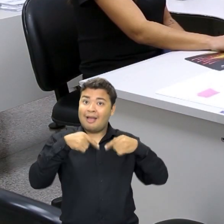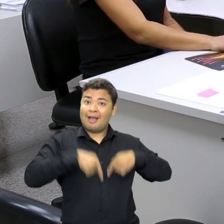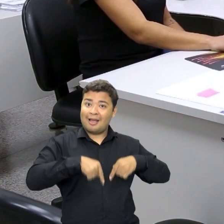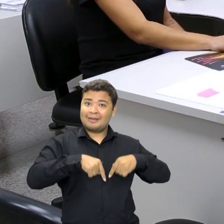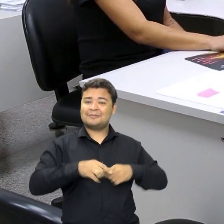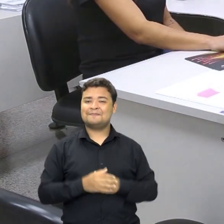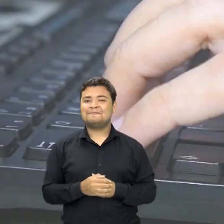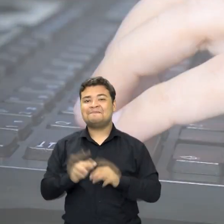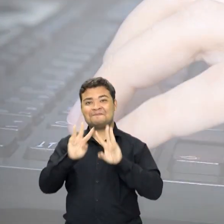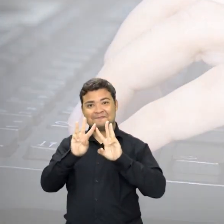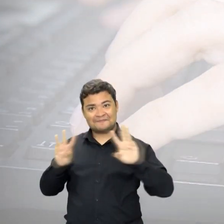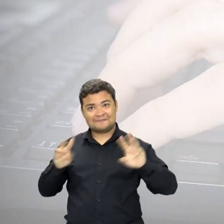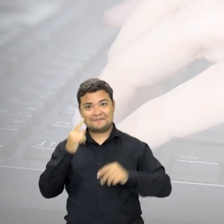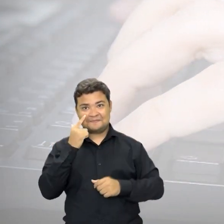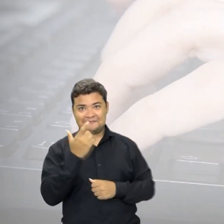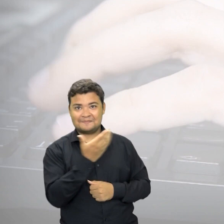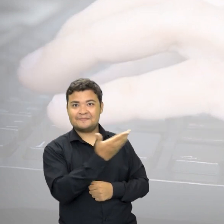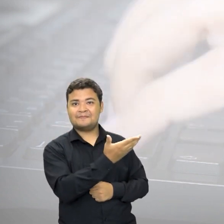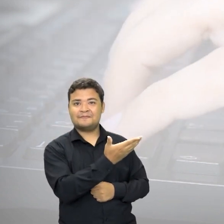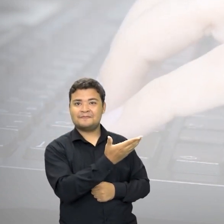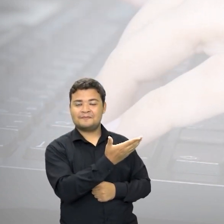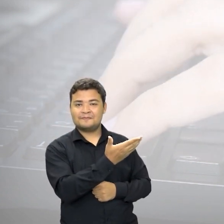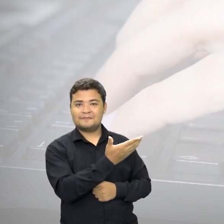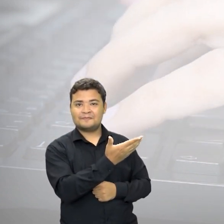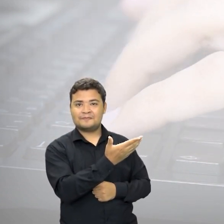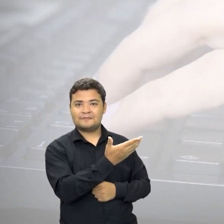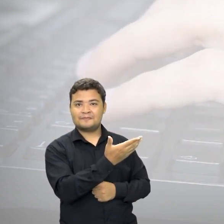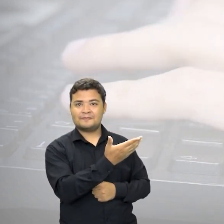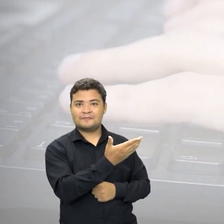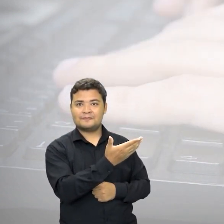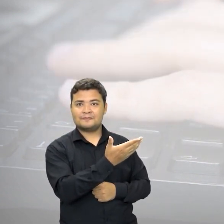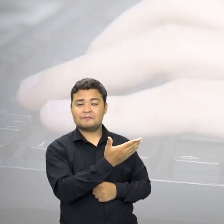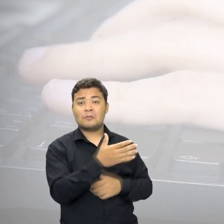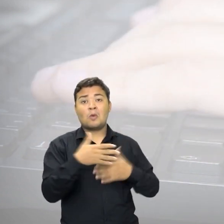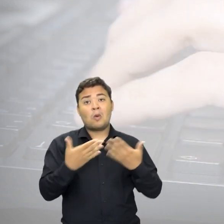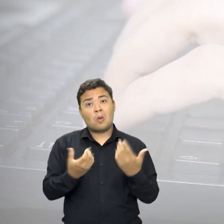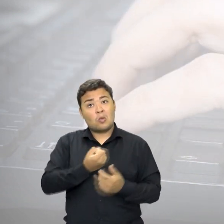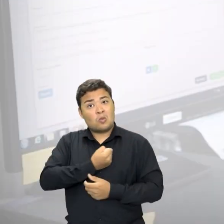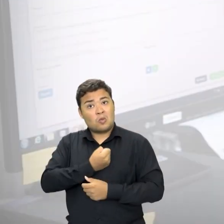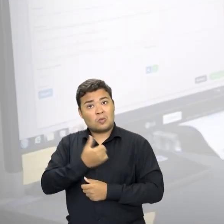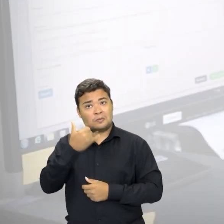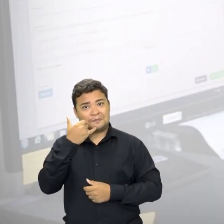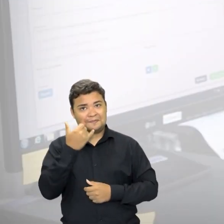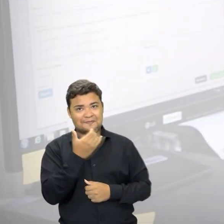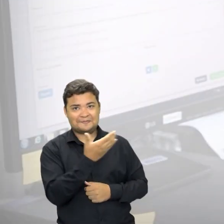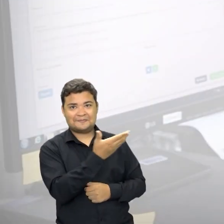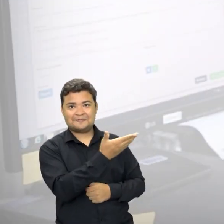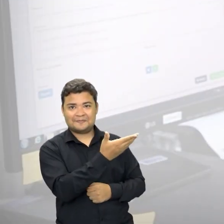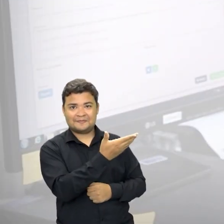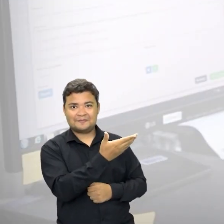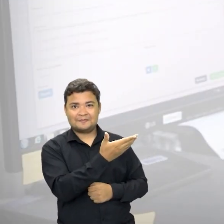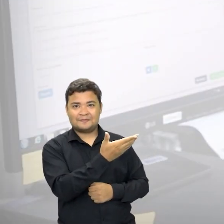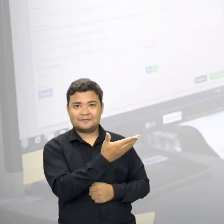projeto para a Fundação. Acesse o site funap.org.br ou entre em contato pelo telefone